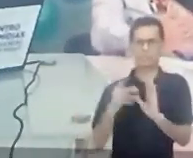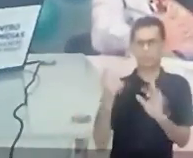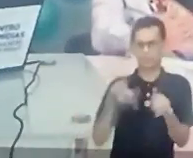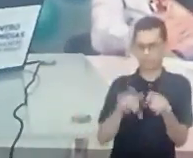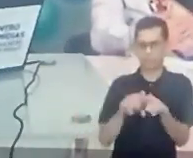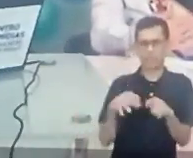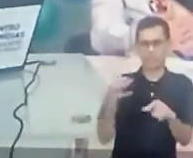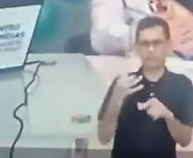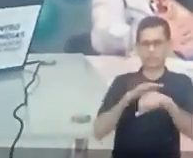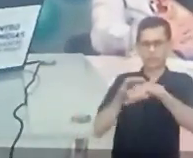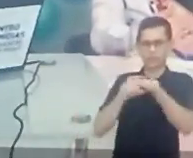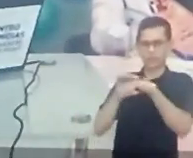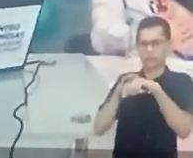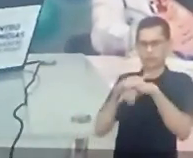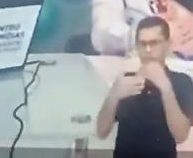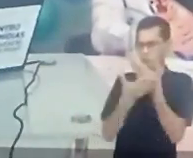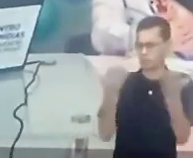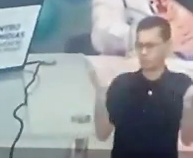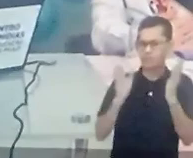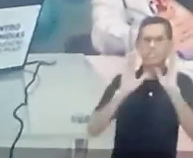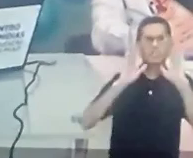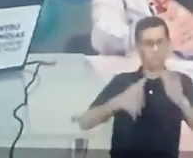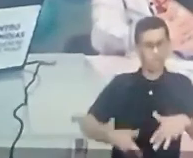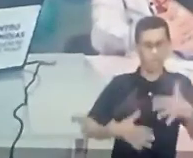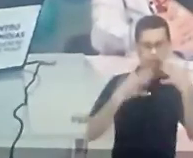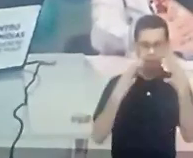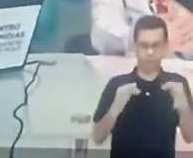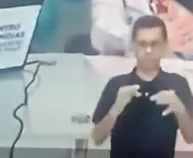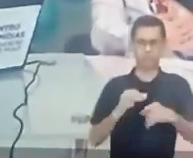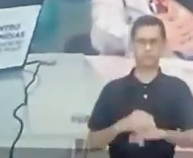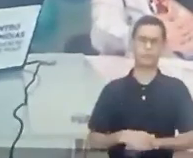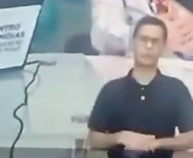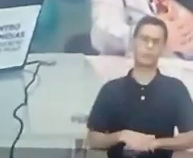sexta-feira. Então, é só um pouquinho de atenção mesmo.